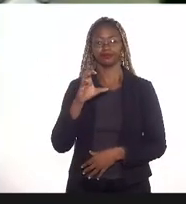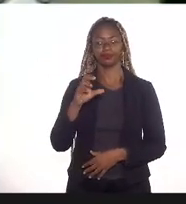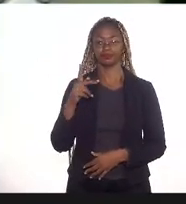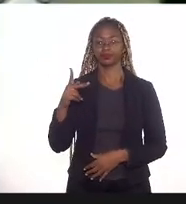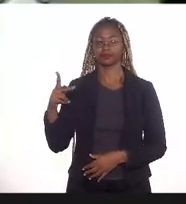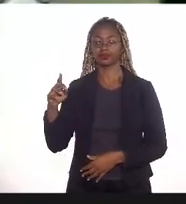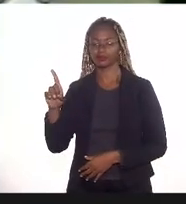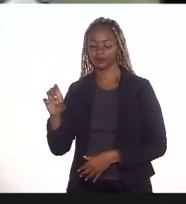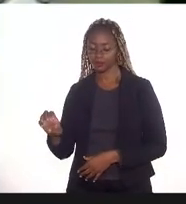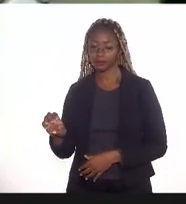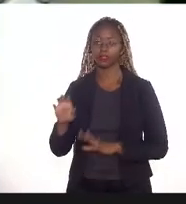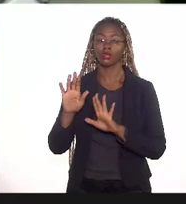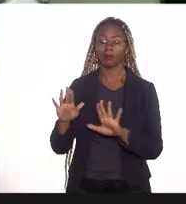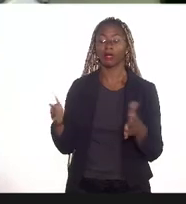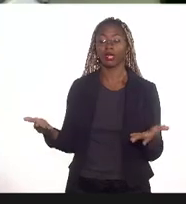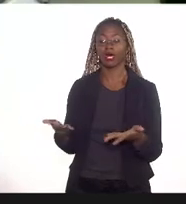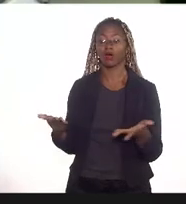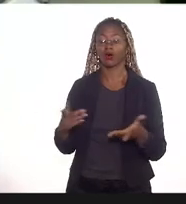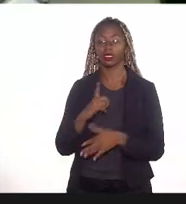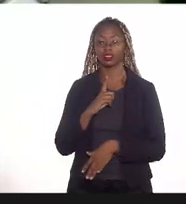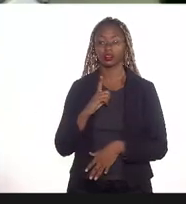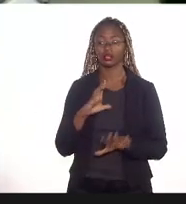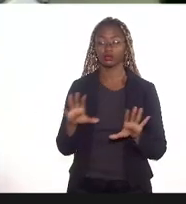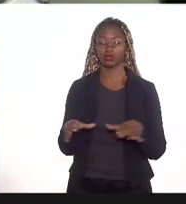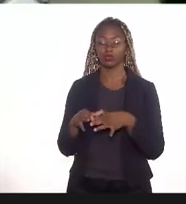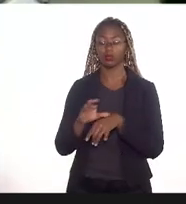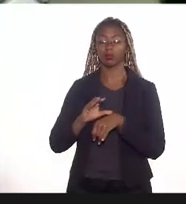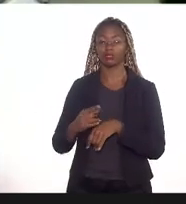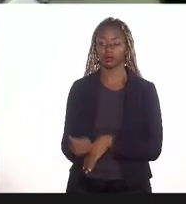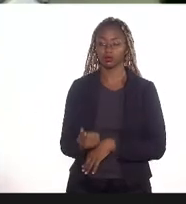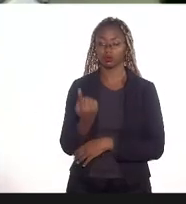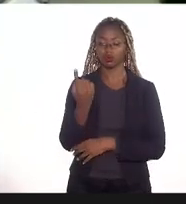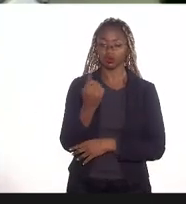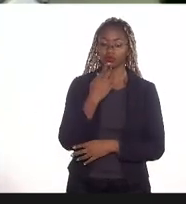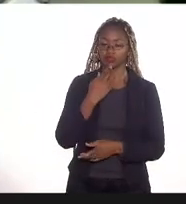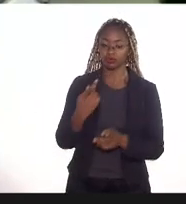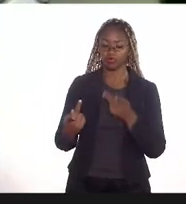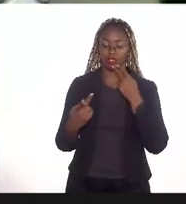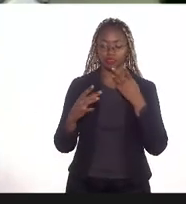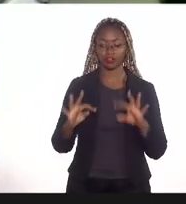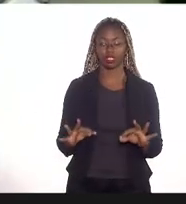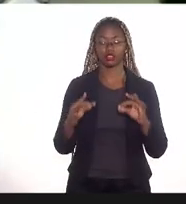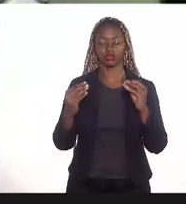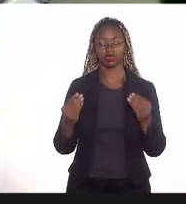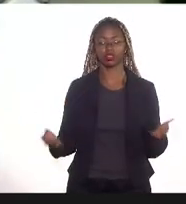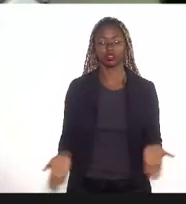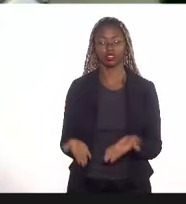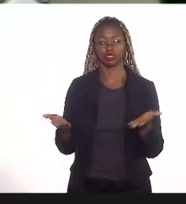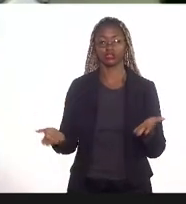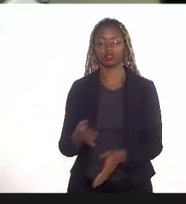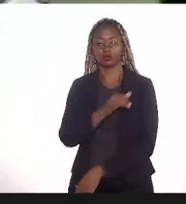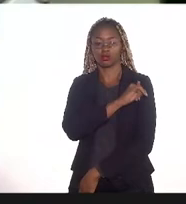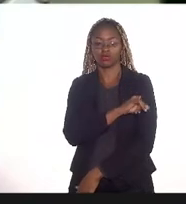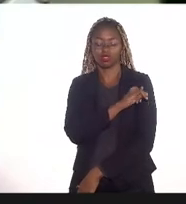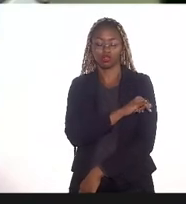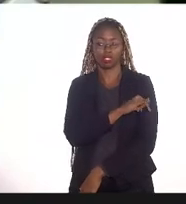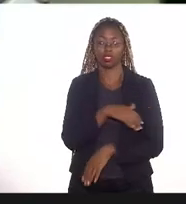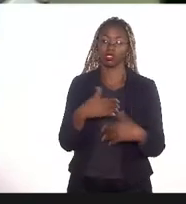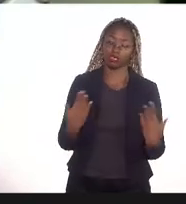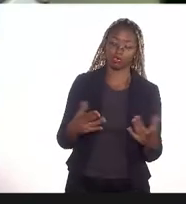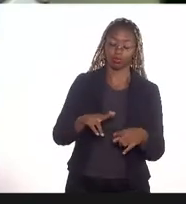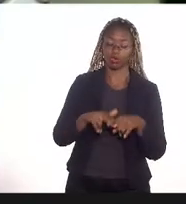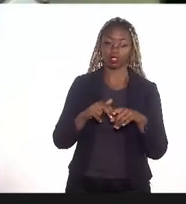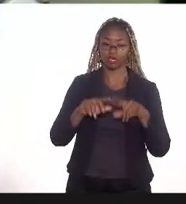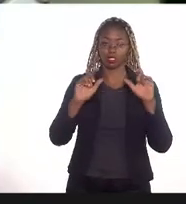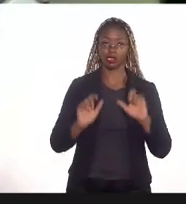O que nós temos a partir de agora é uma comissão única que vai tratar de todos os incentivos do Estado do Rio de Janeiro. Por isso que no quadro,